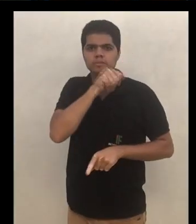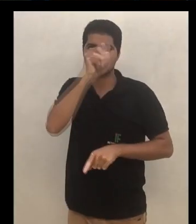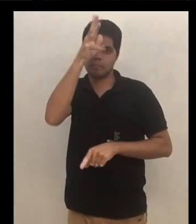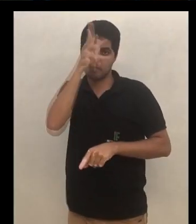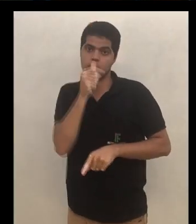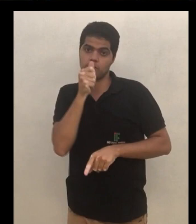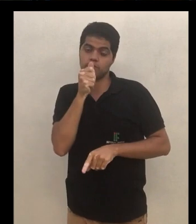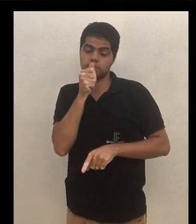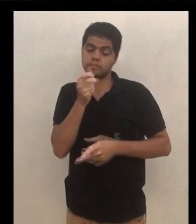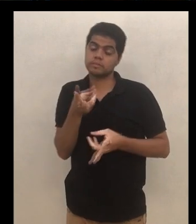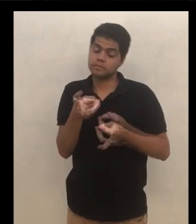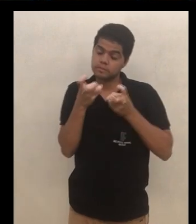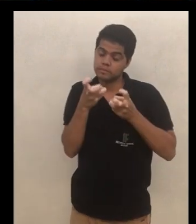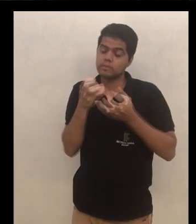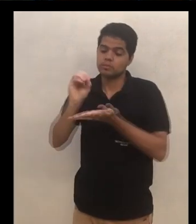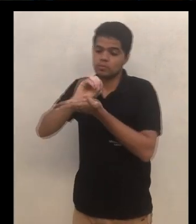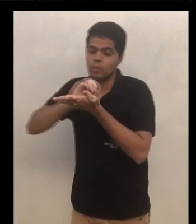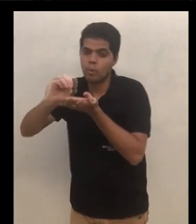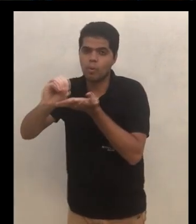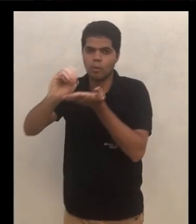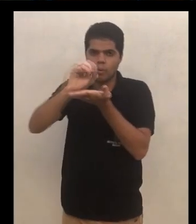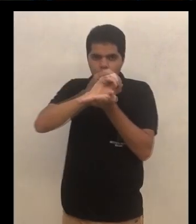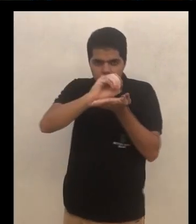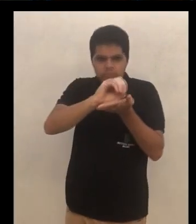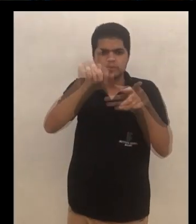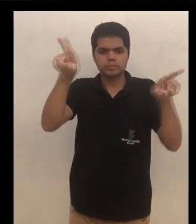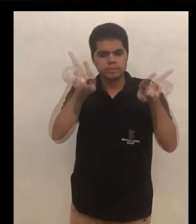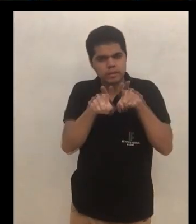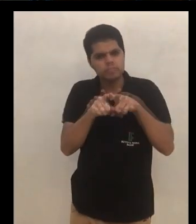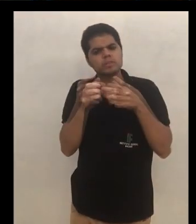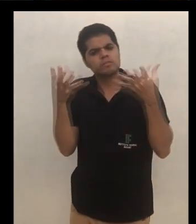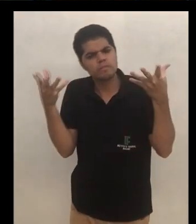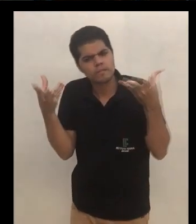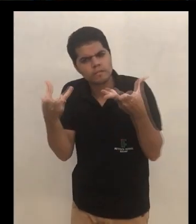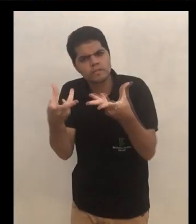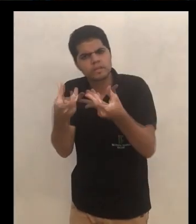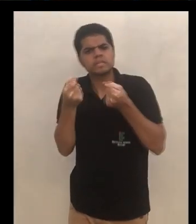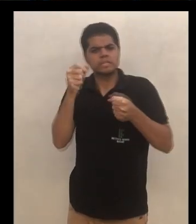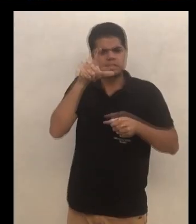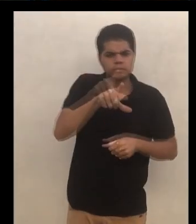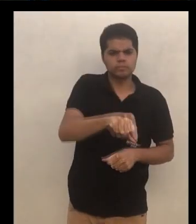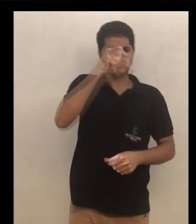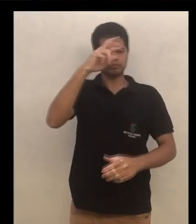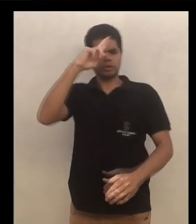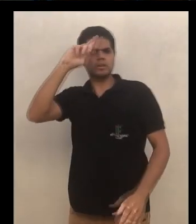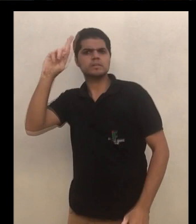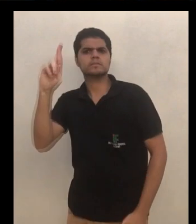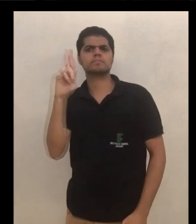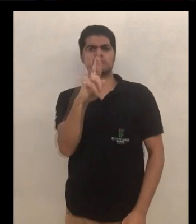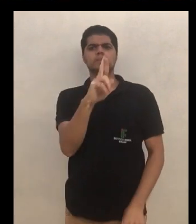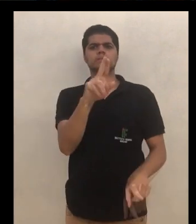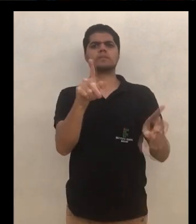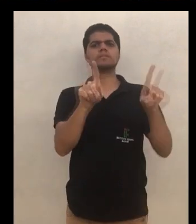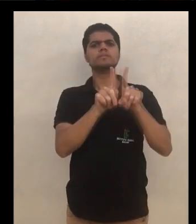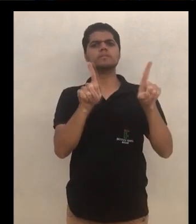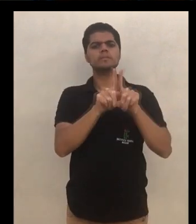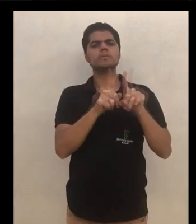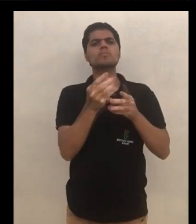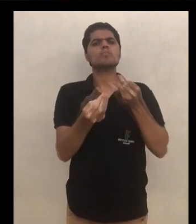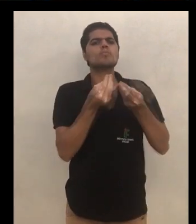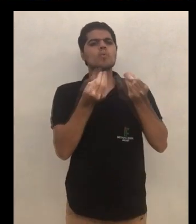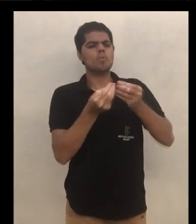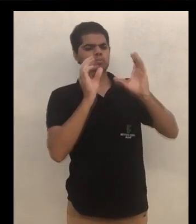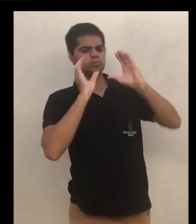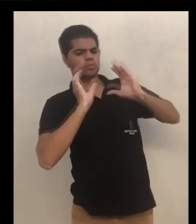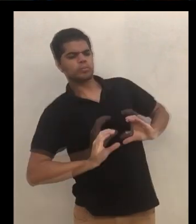que dar ao sistema orgânico, a gente tem que privilegiar bastante o animal, respeitar o